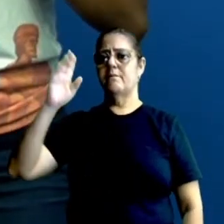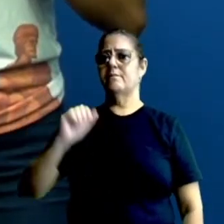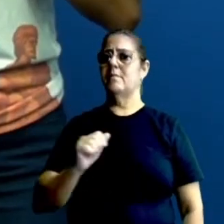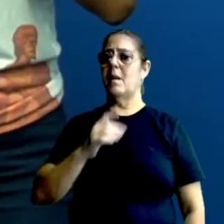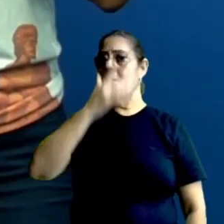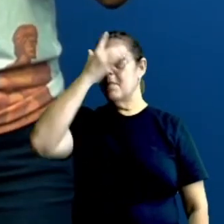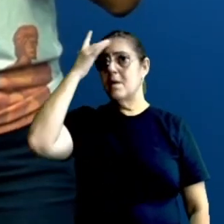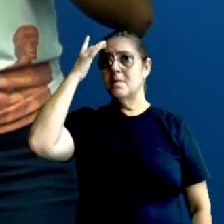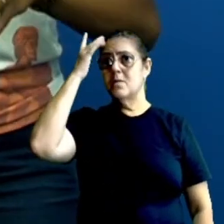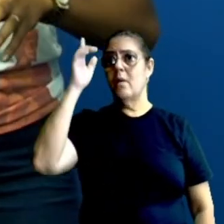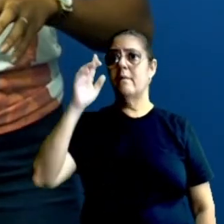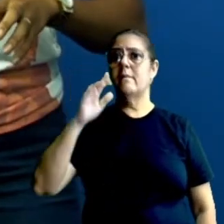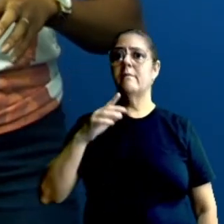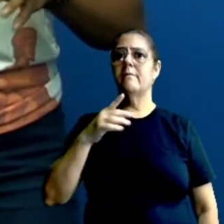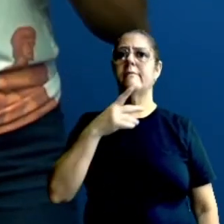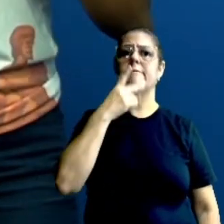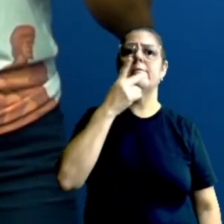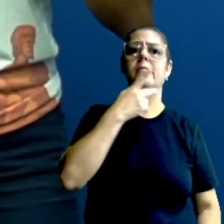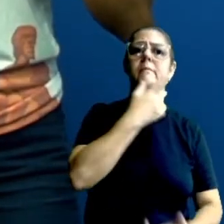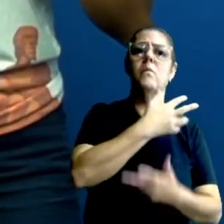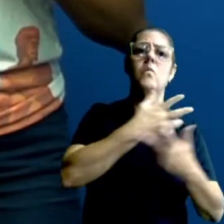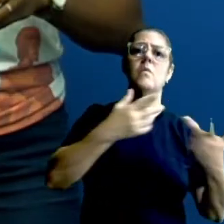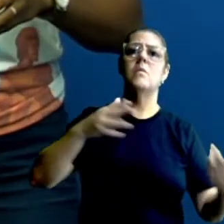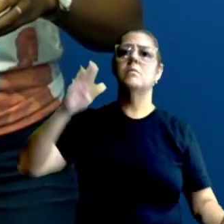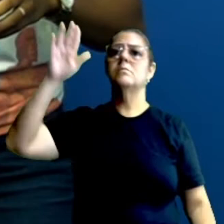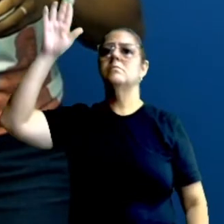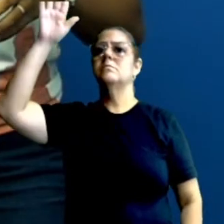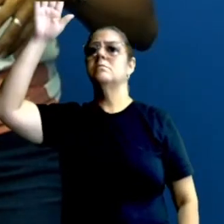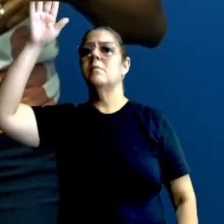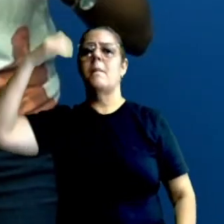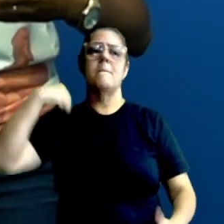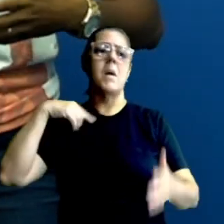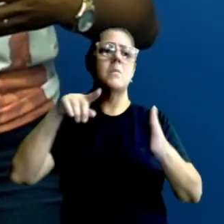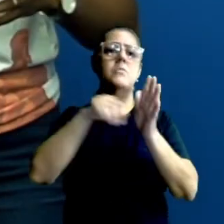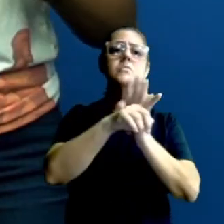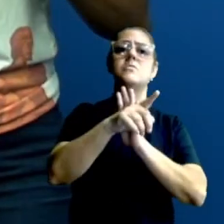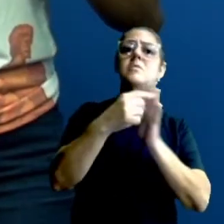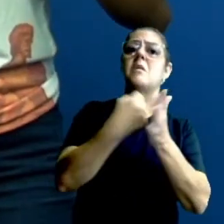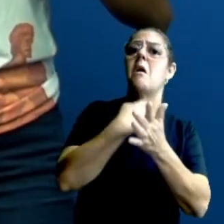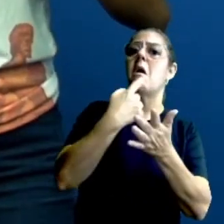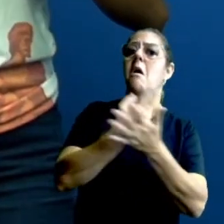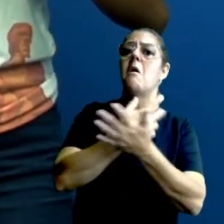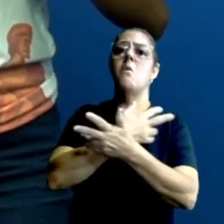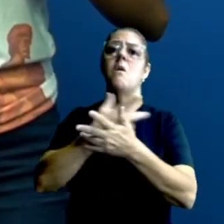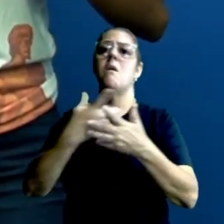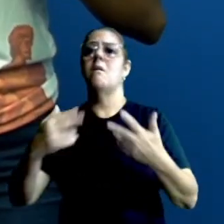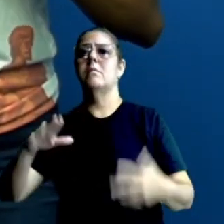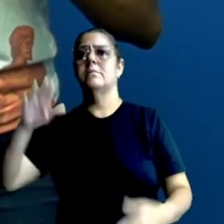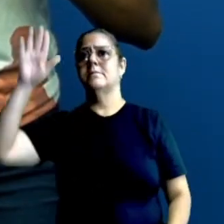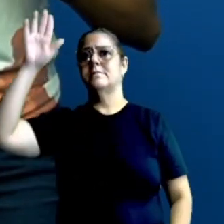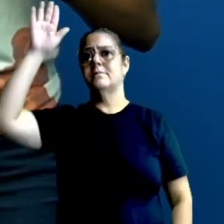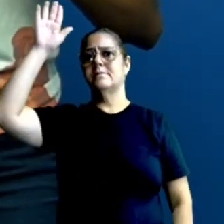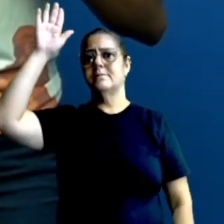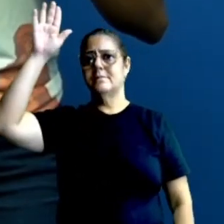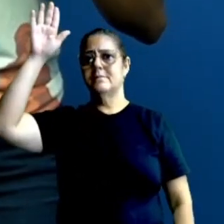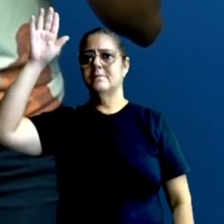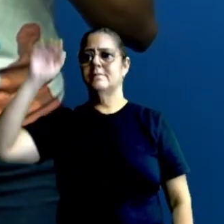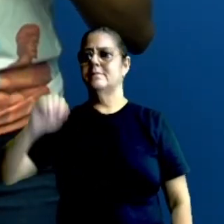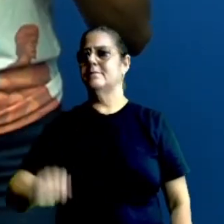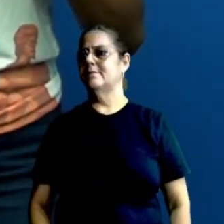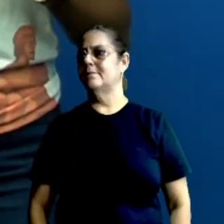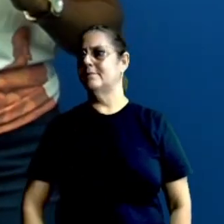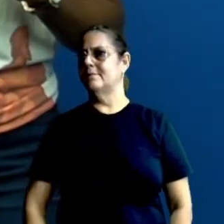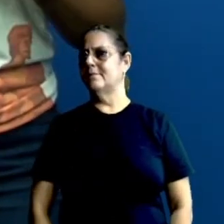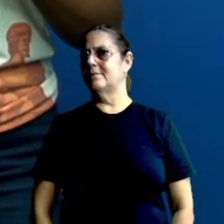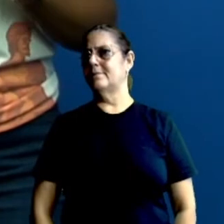falar não é algo que essencial é uma maneira de se manter sempre a a estabilidade então